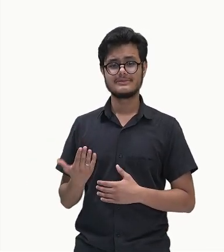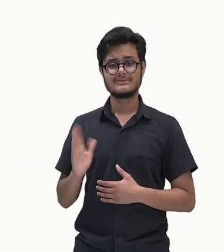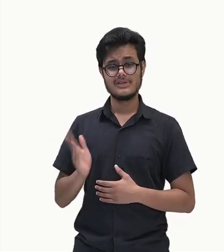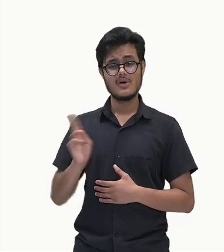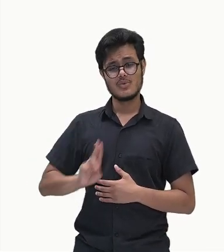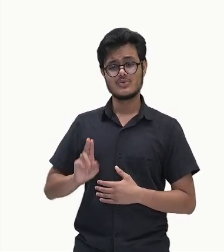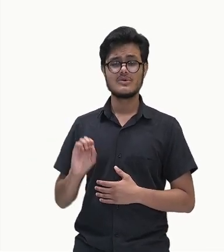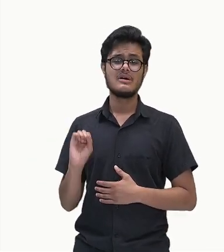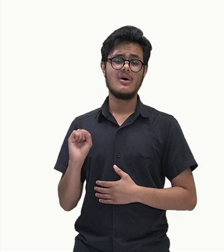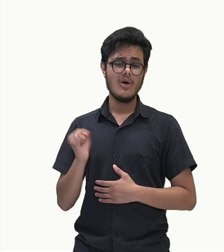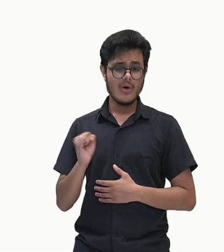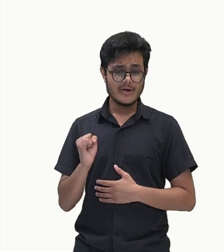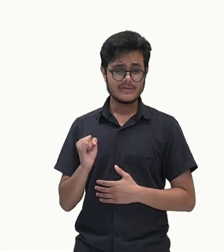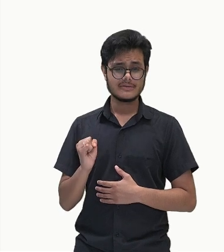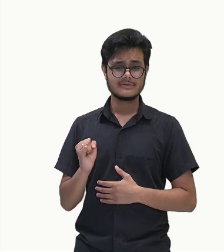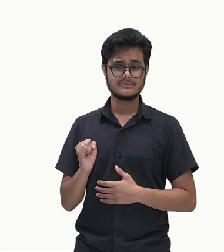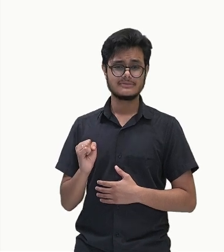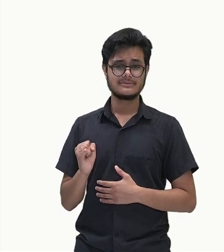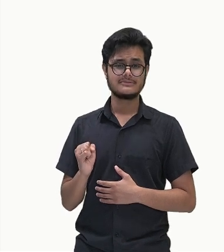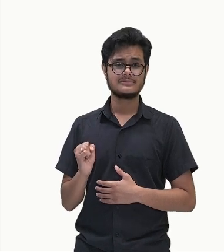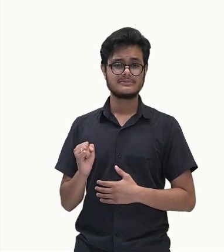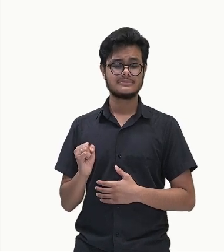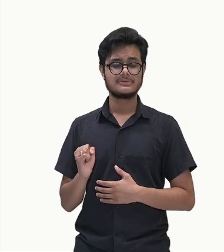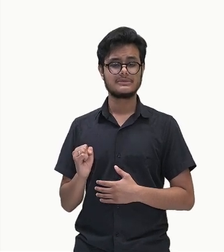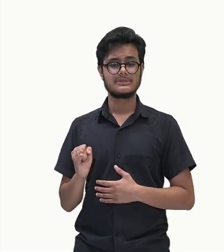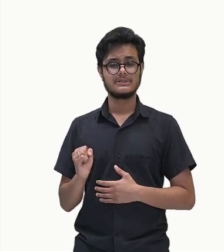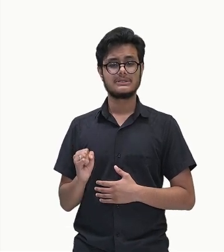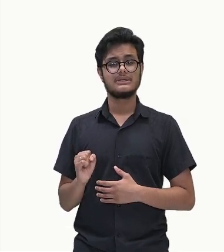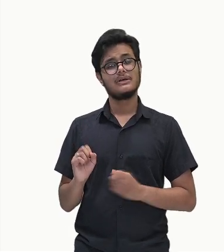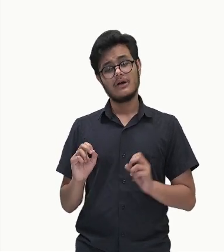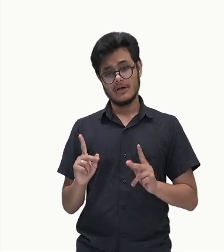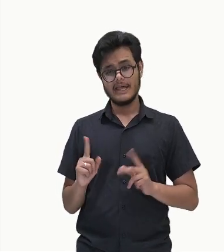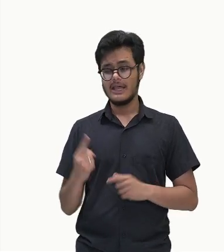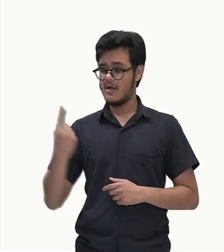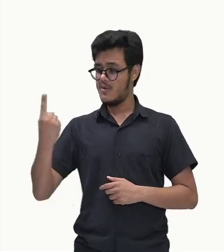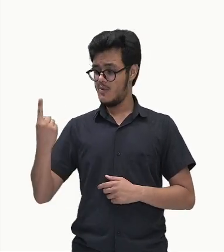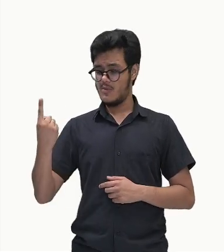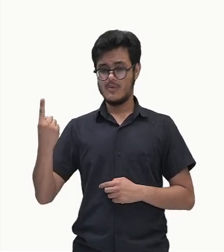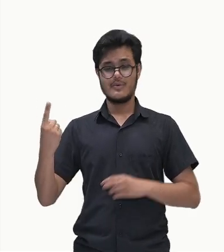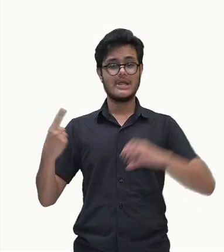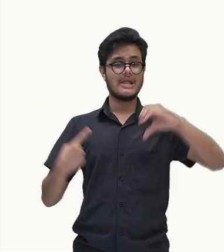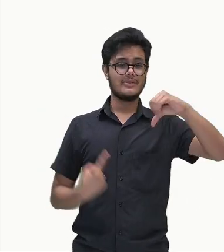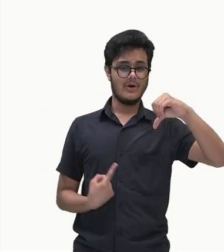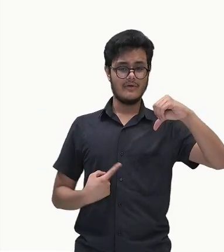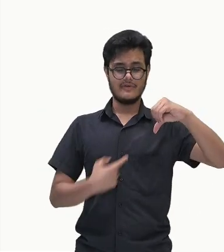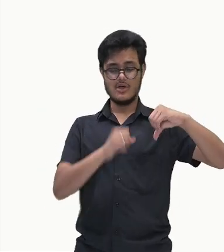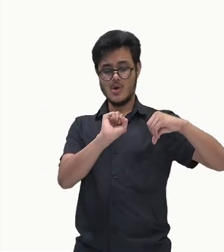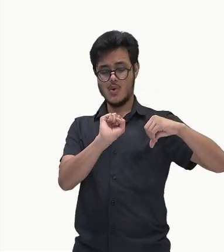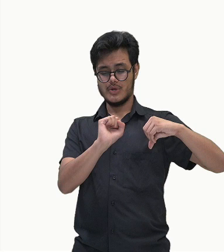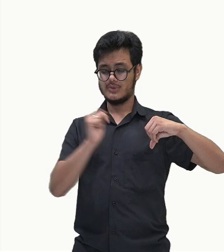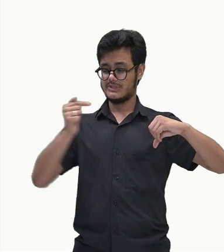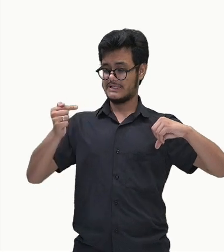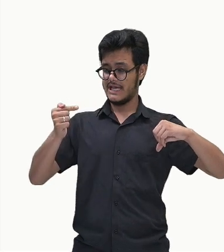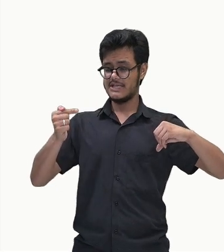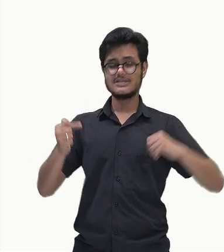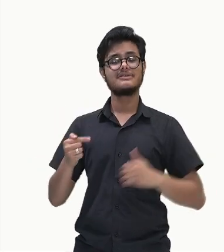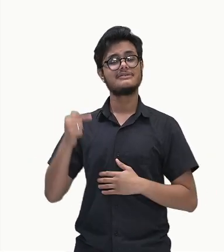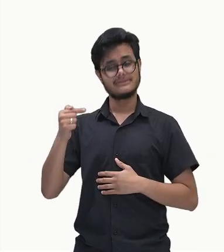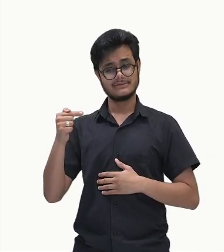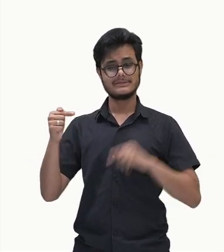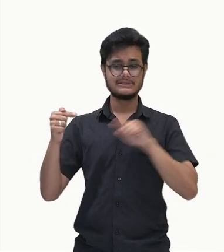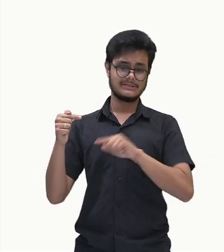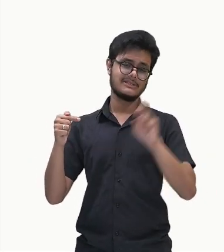final e uma no início Então vamos só restar oito opções pro segundo algarismo e pro terceiro algarismo já